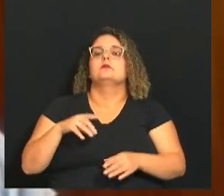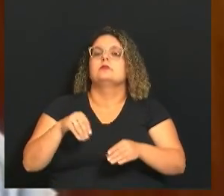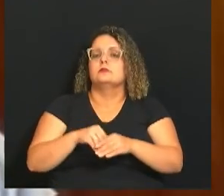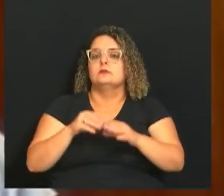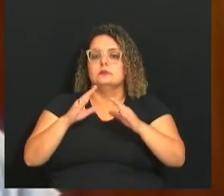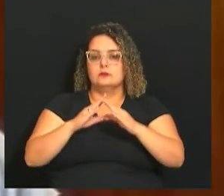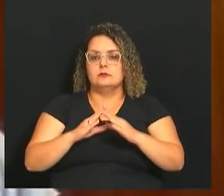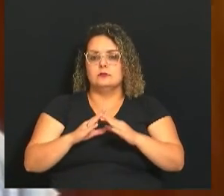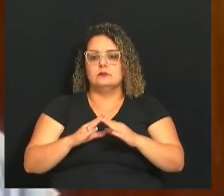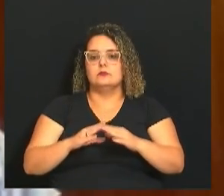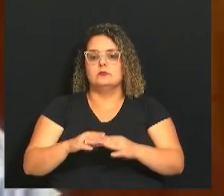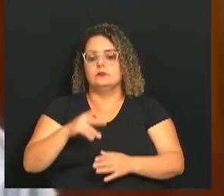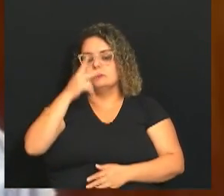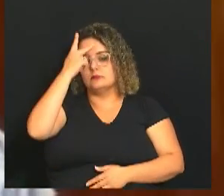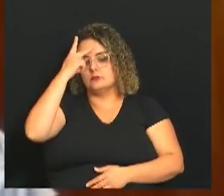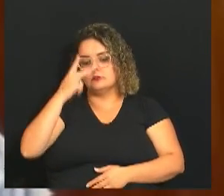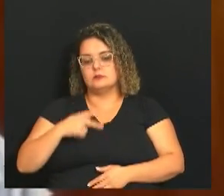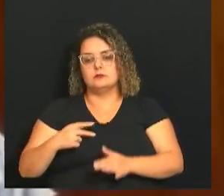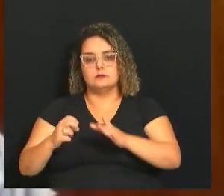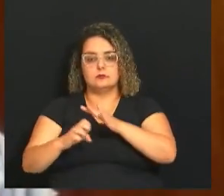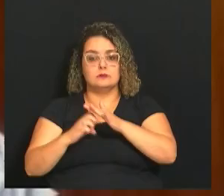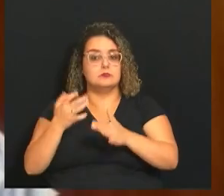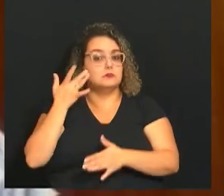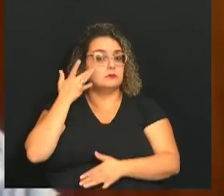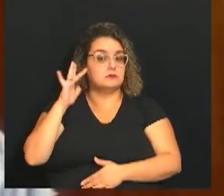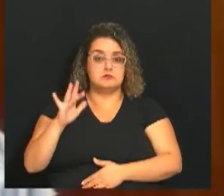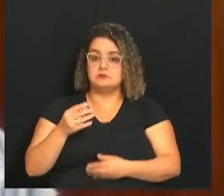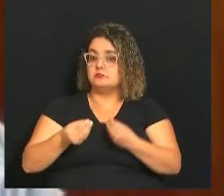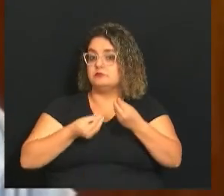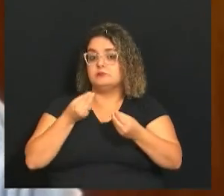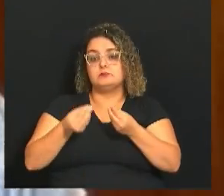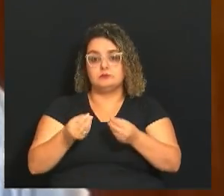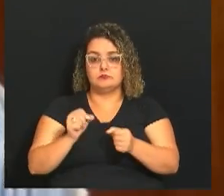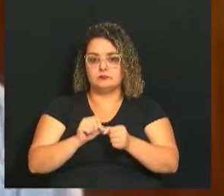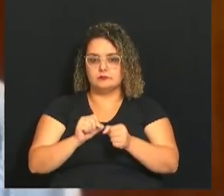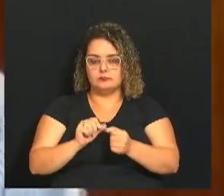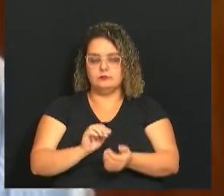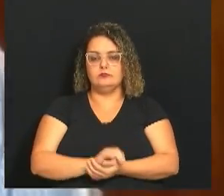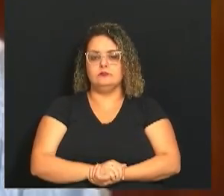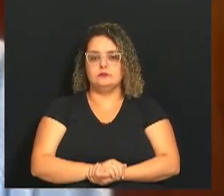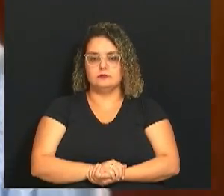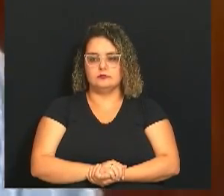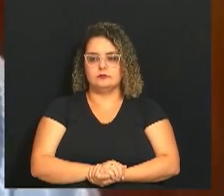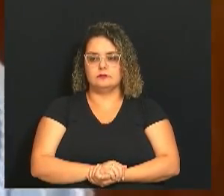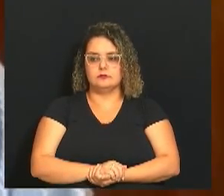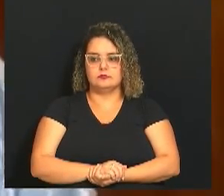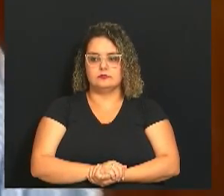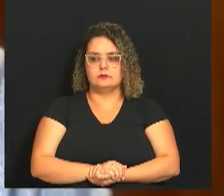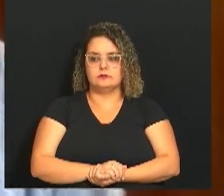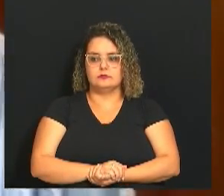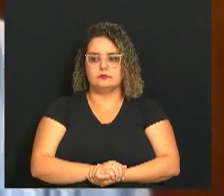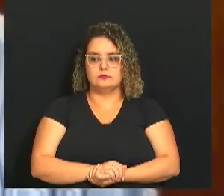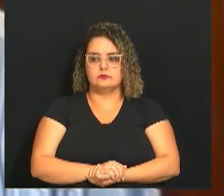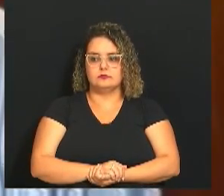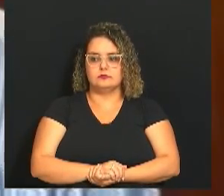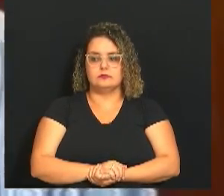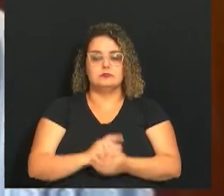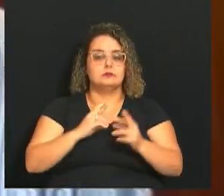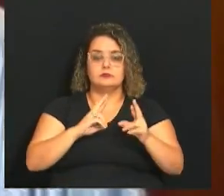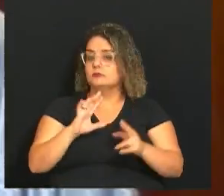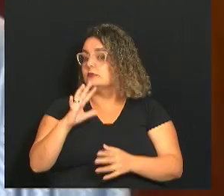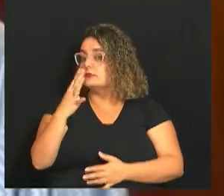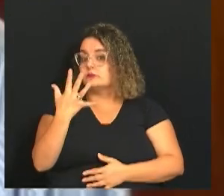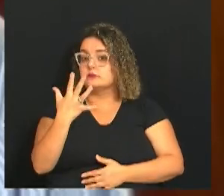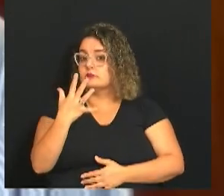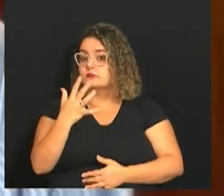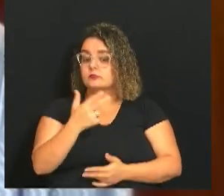própria empresa, e não sabem o que fazer. Então, vai esperar o quê? Vai esperar acontecer uma